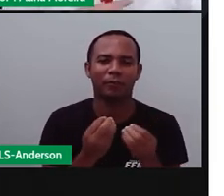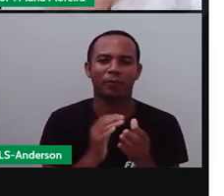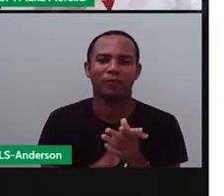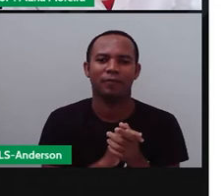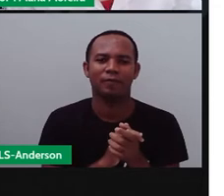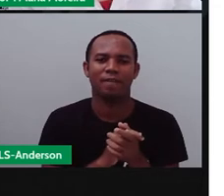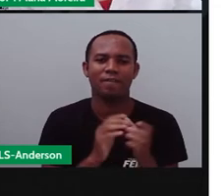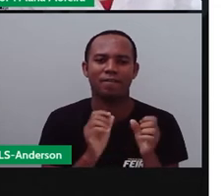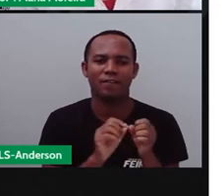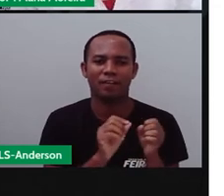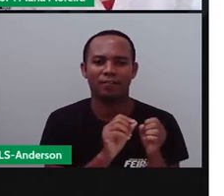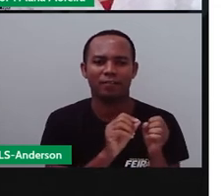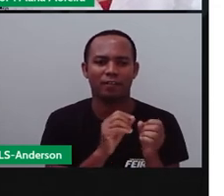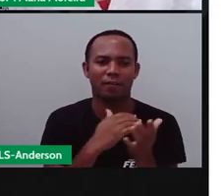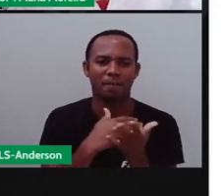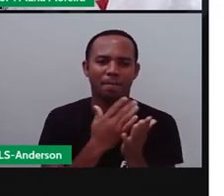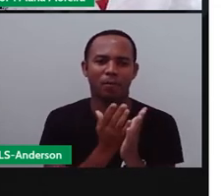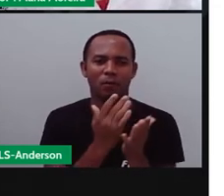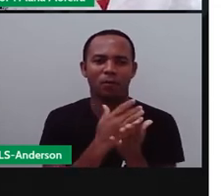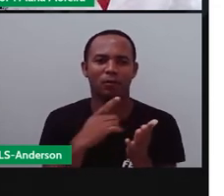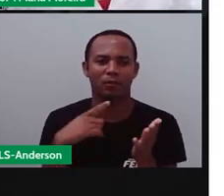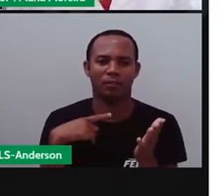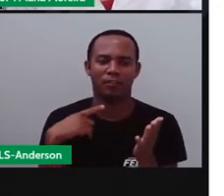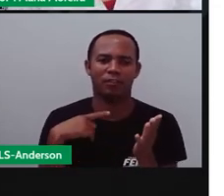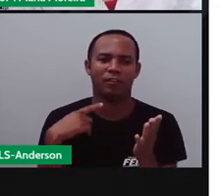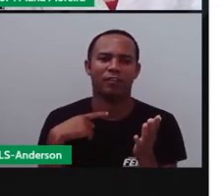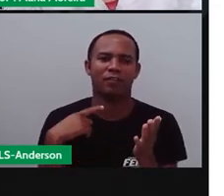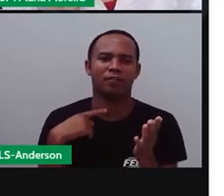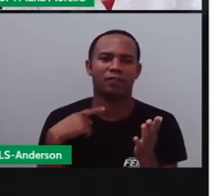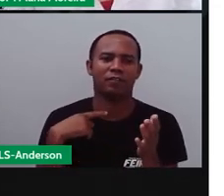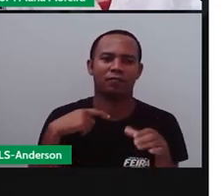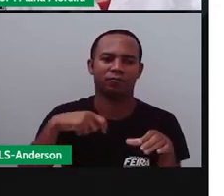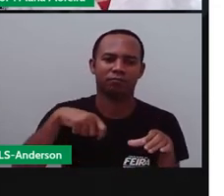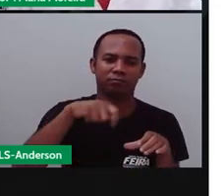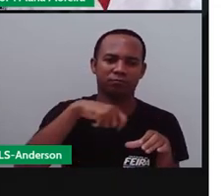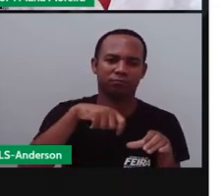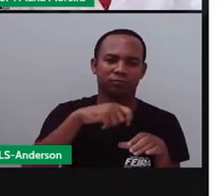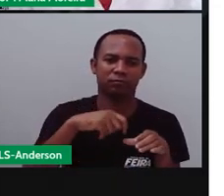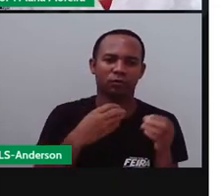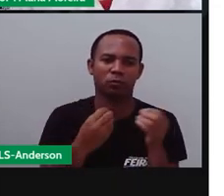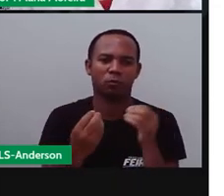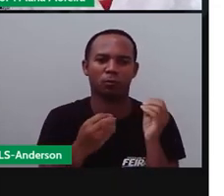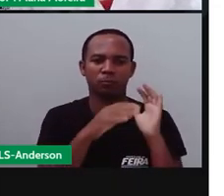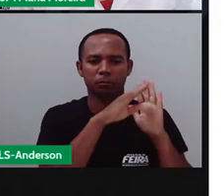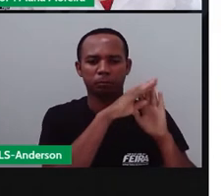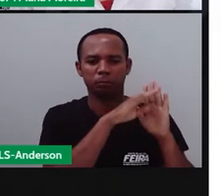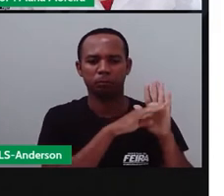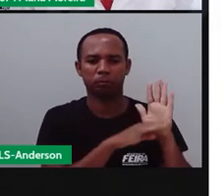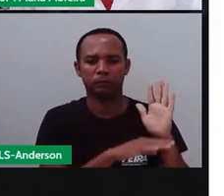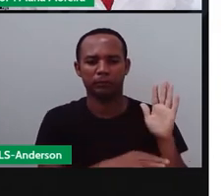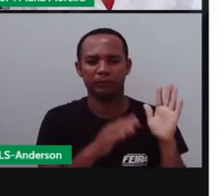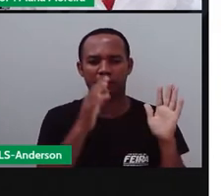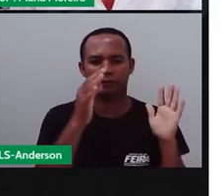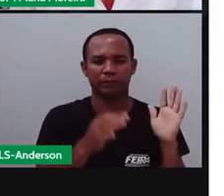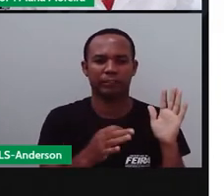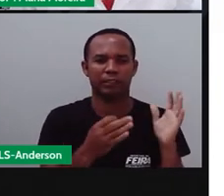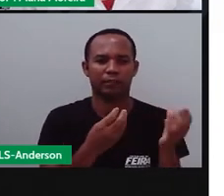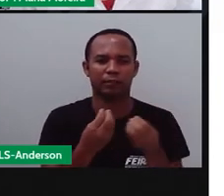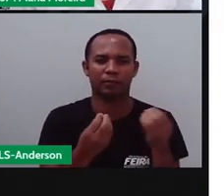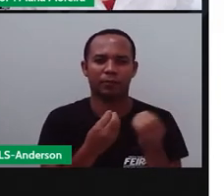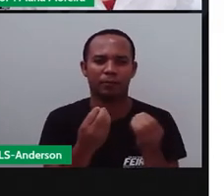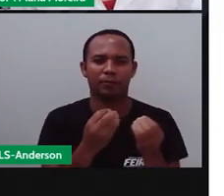Para você fazer aquele bolo, existiu o quê? Uma receita. A quantidade certa de cada ingrediente, né? Então,